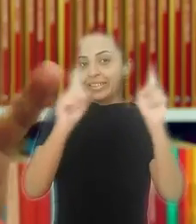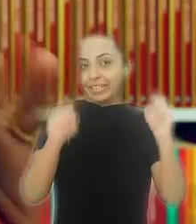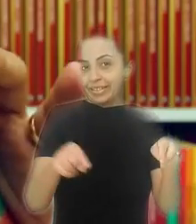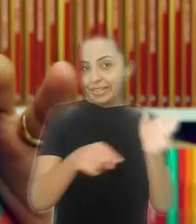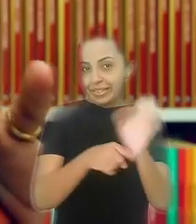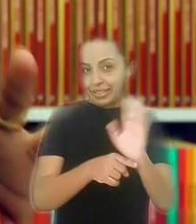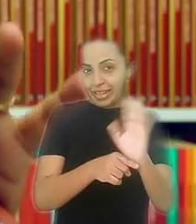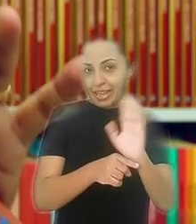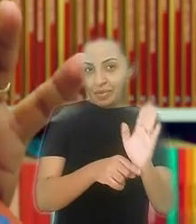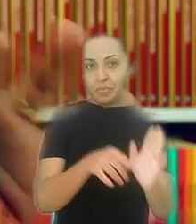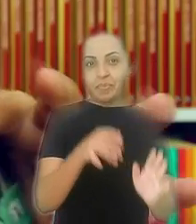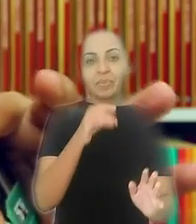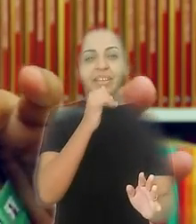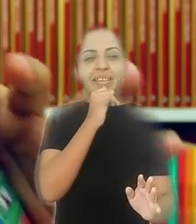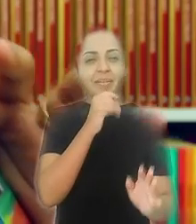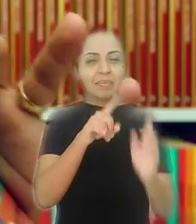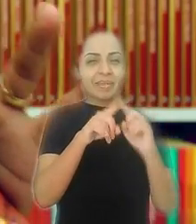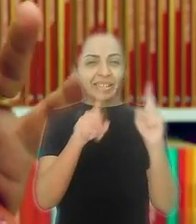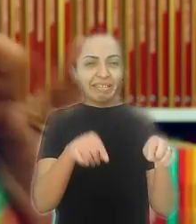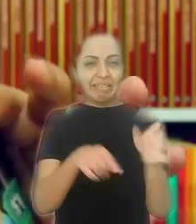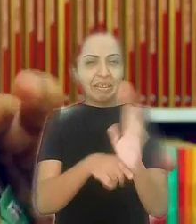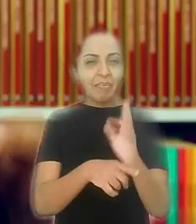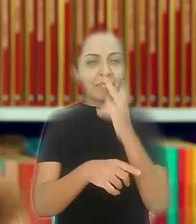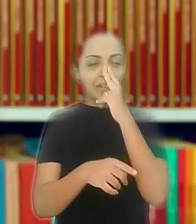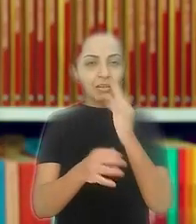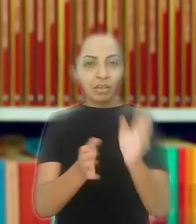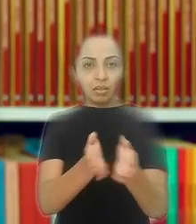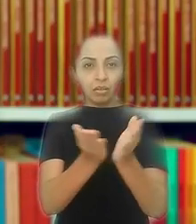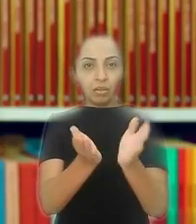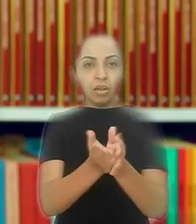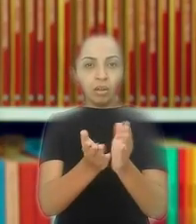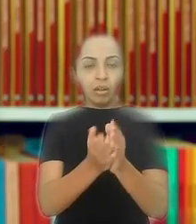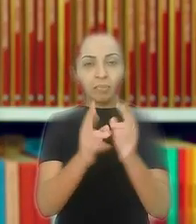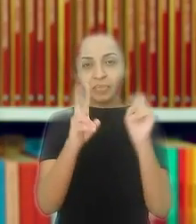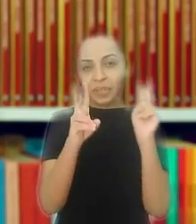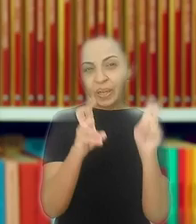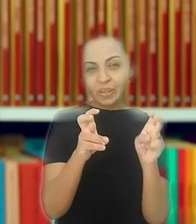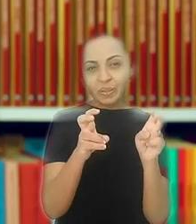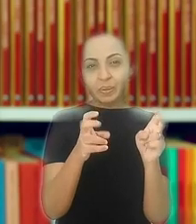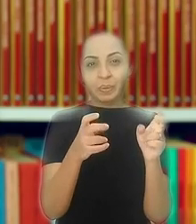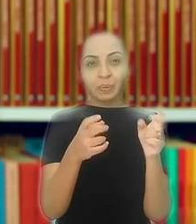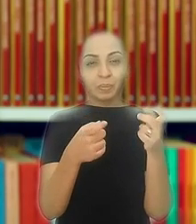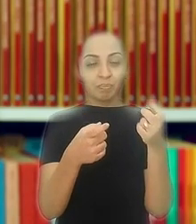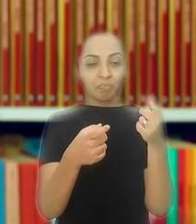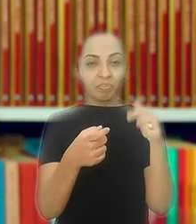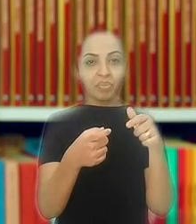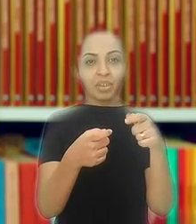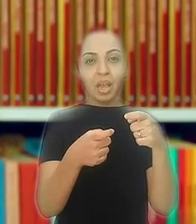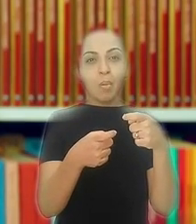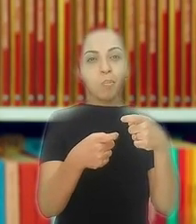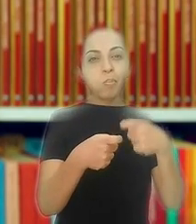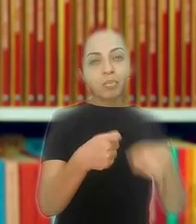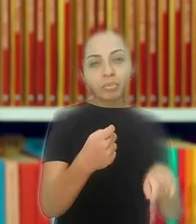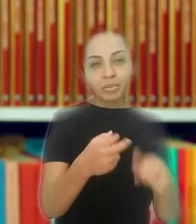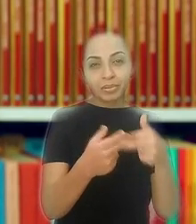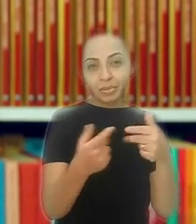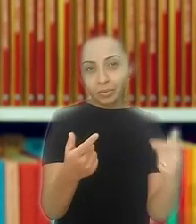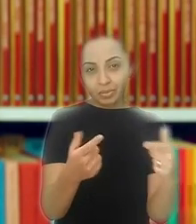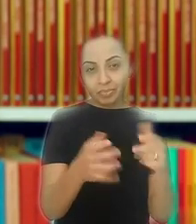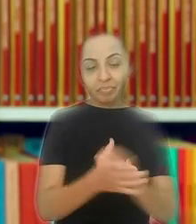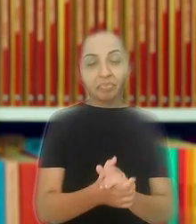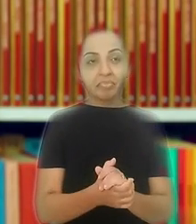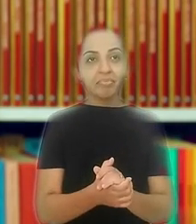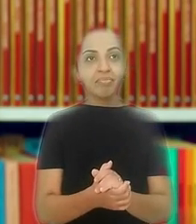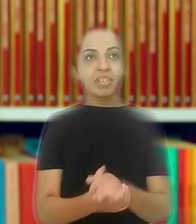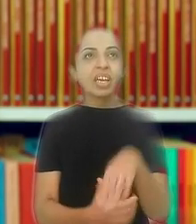bens assim que só passa filmes beijos filmes pornôs de quinta categoria E lá ele se encanta com uma atriz e quer